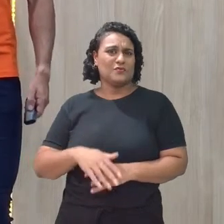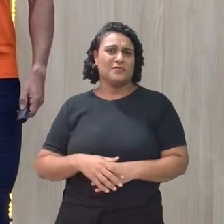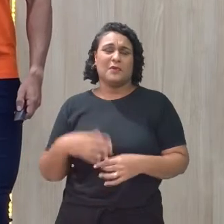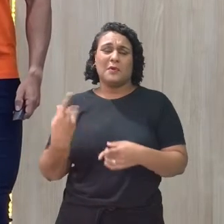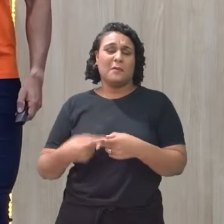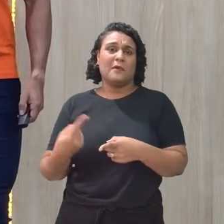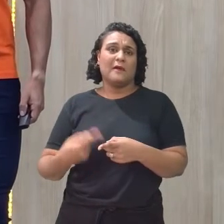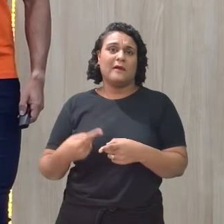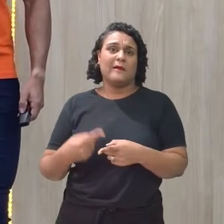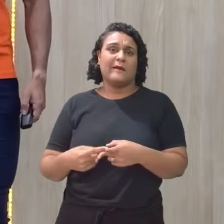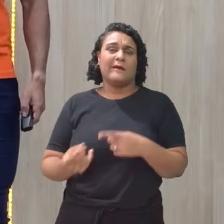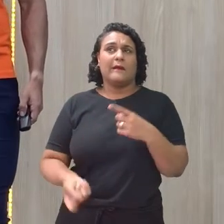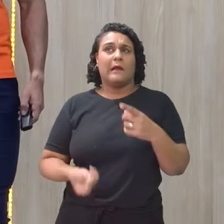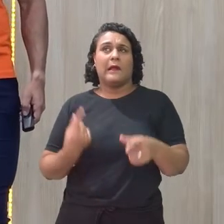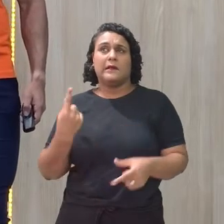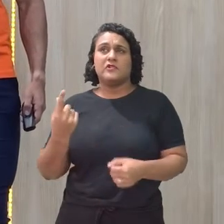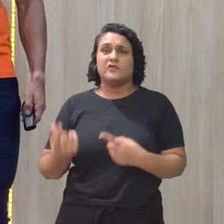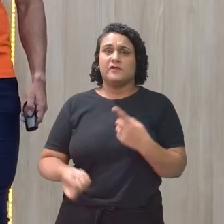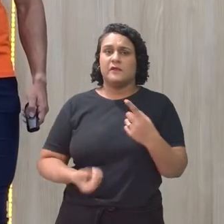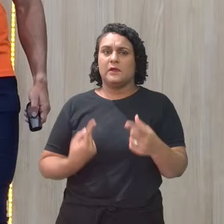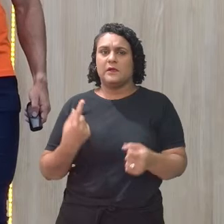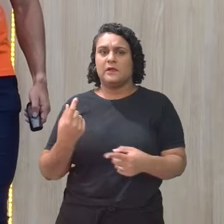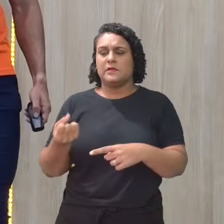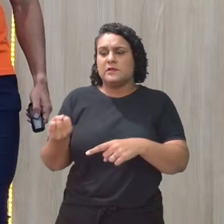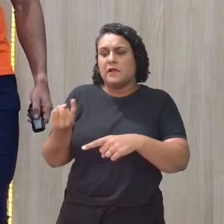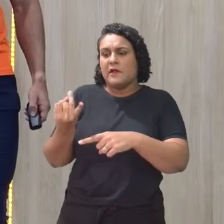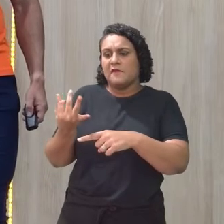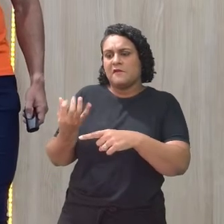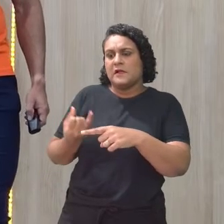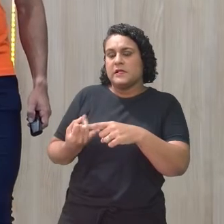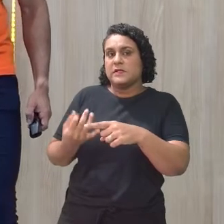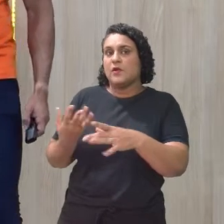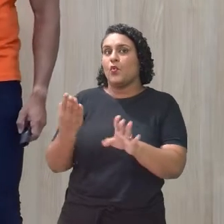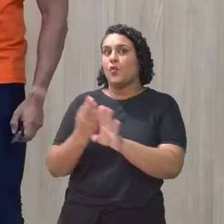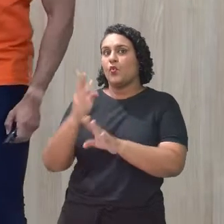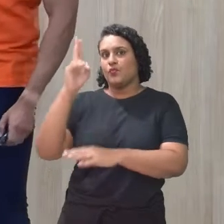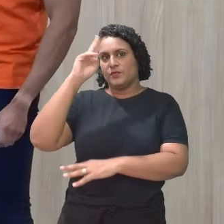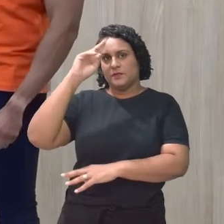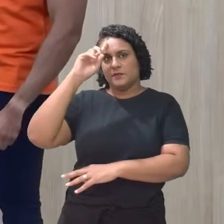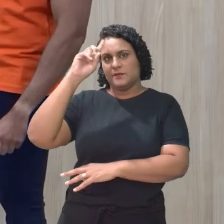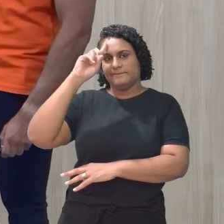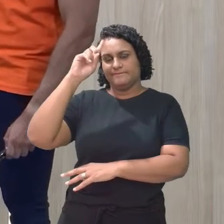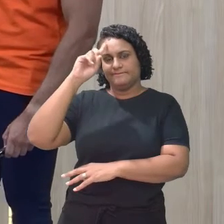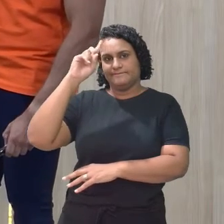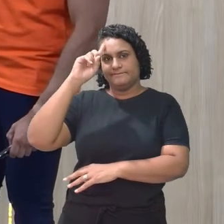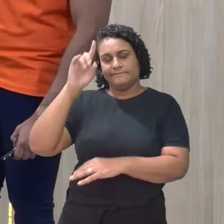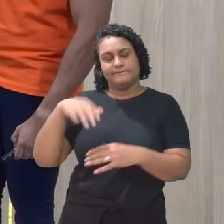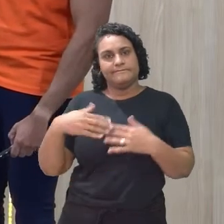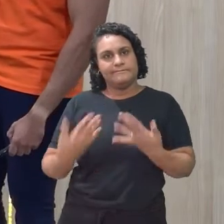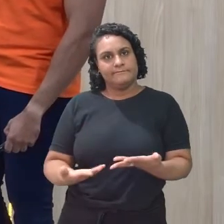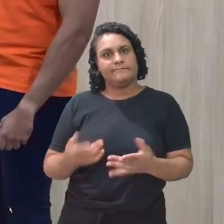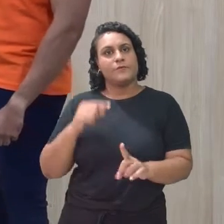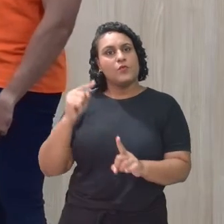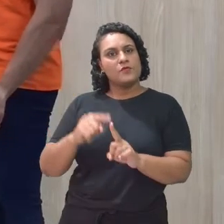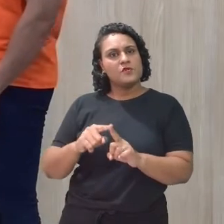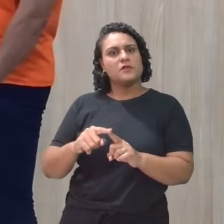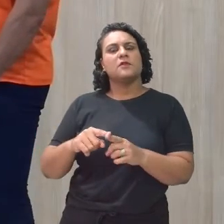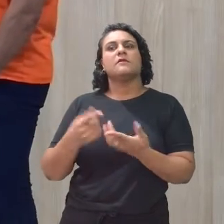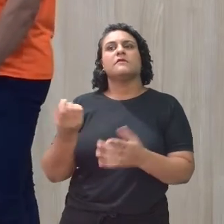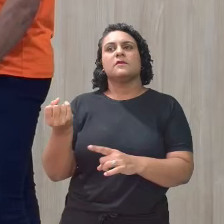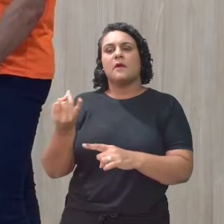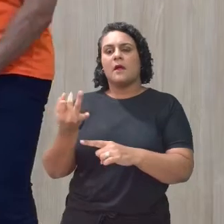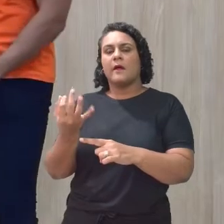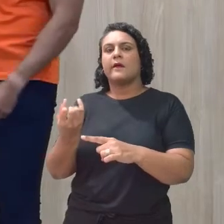porque raramente eles veem essa fração aí no dia a dia, certo? Então, a ideia de fração, ela representa